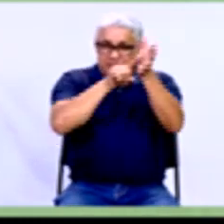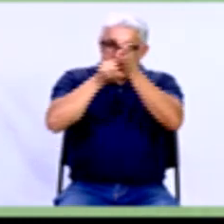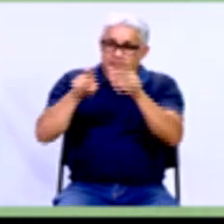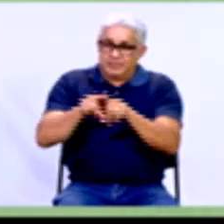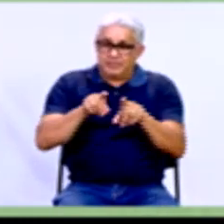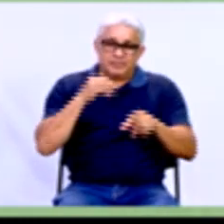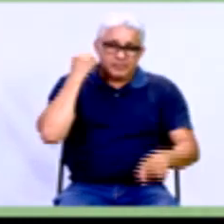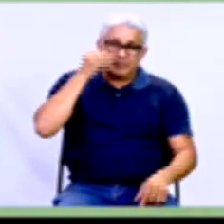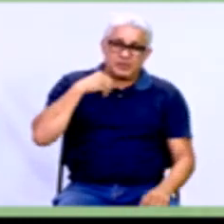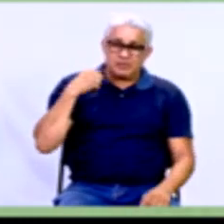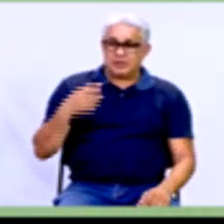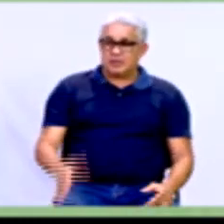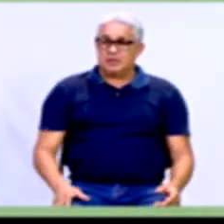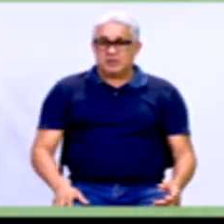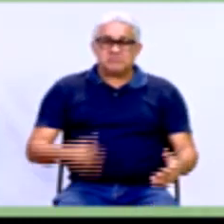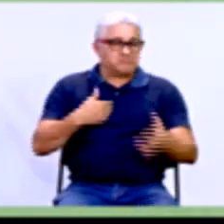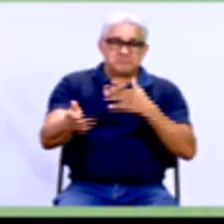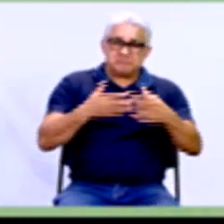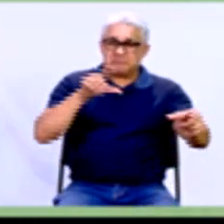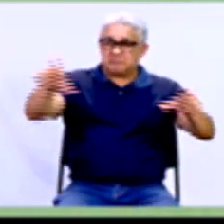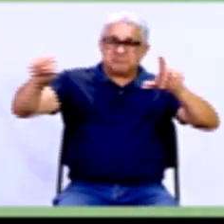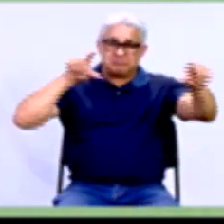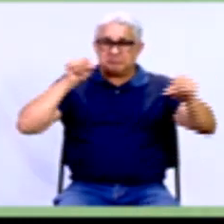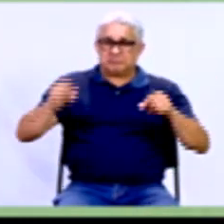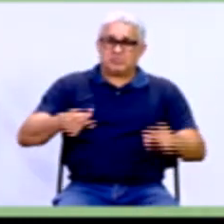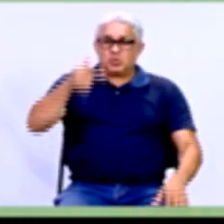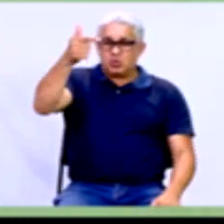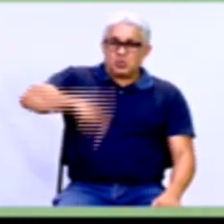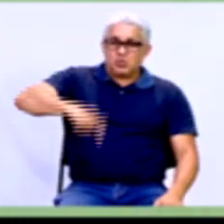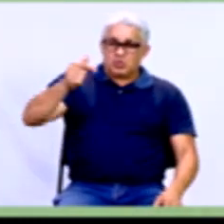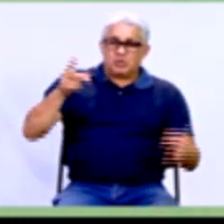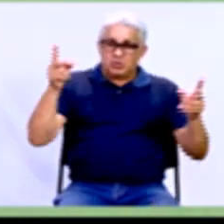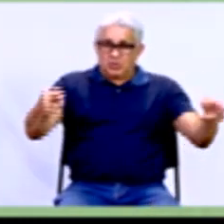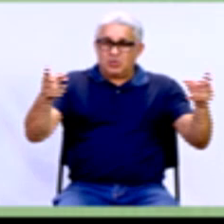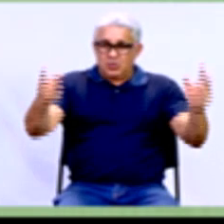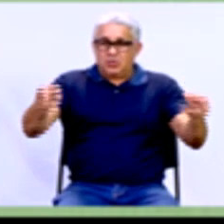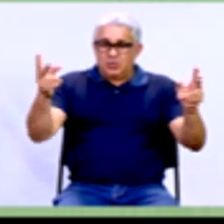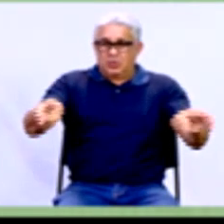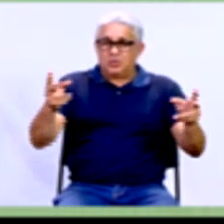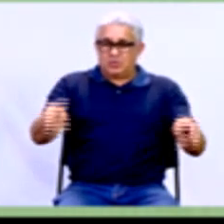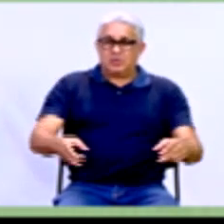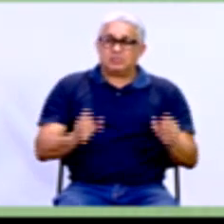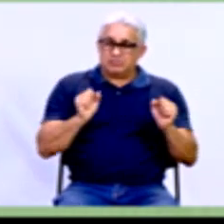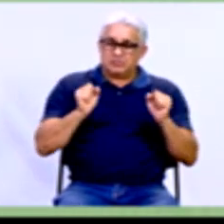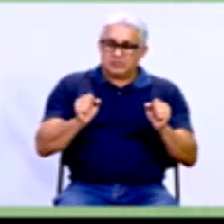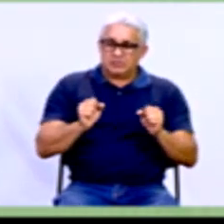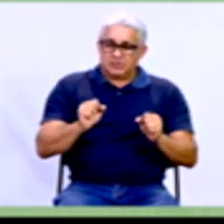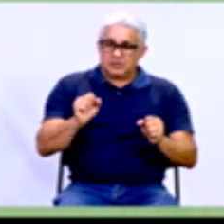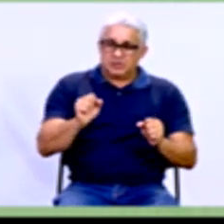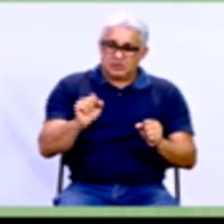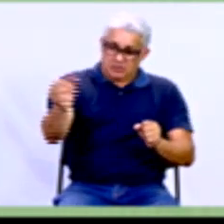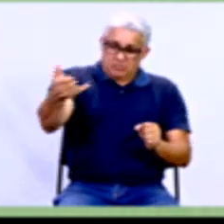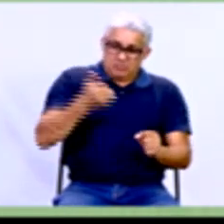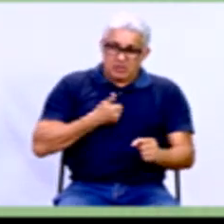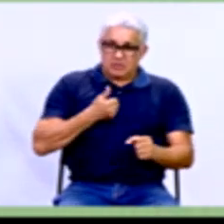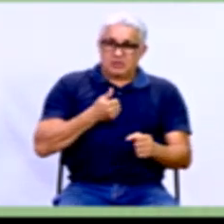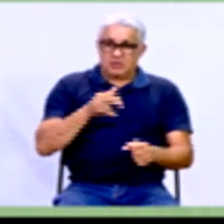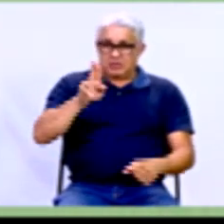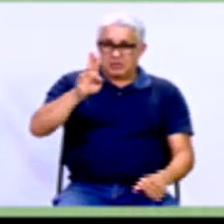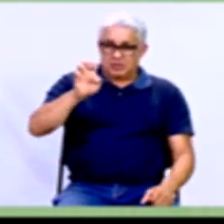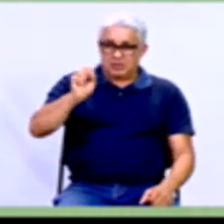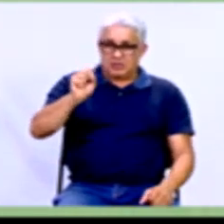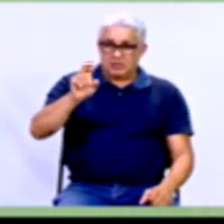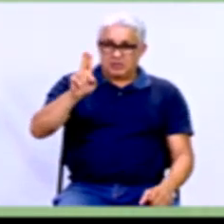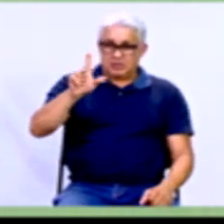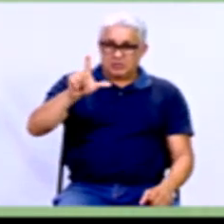experimento aleatório. É aquele experimento que, quando repetido em iguais condições, pode fornecer resultados diferentes. Ou